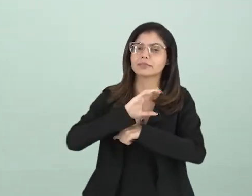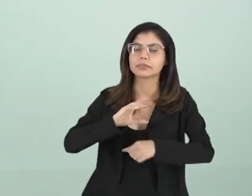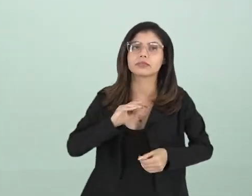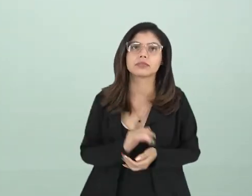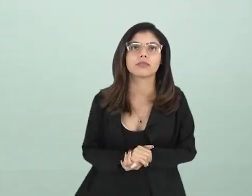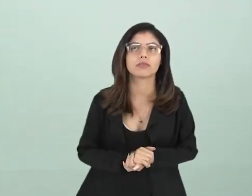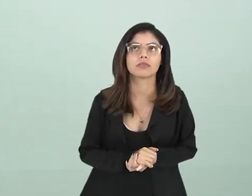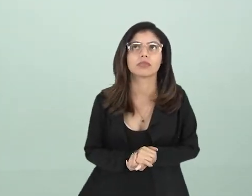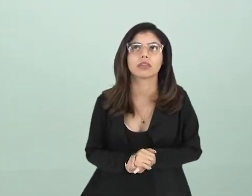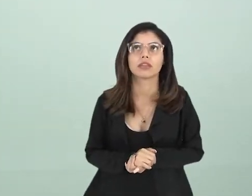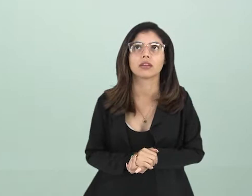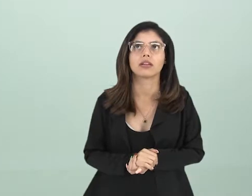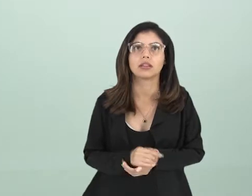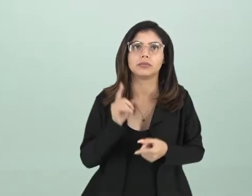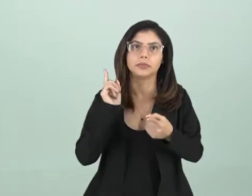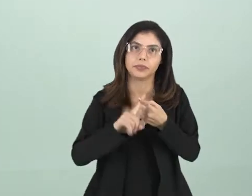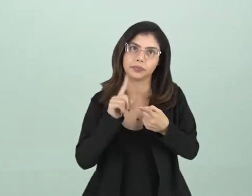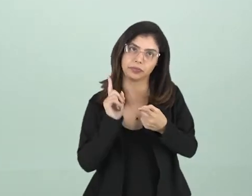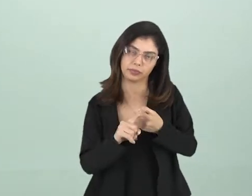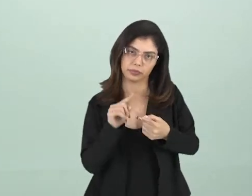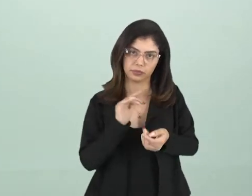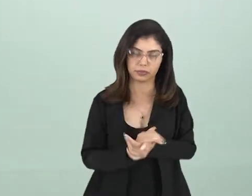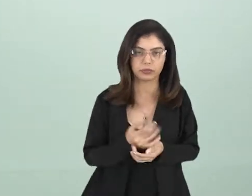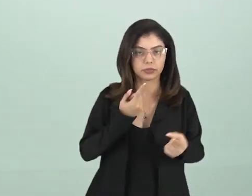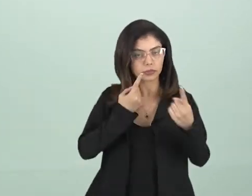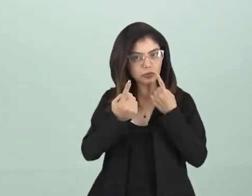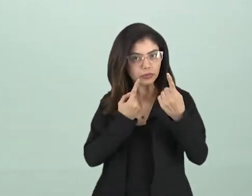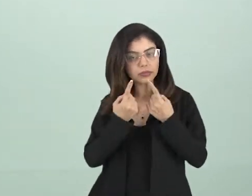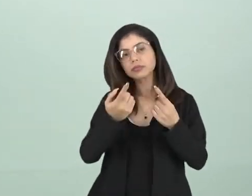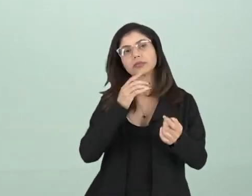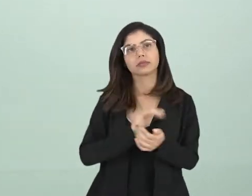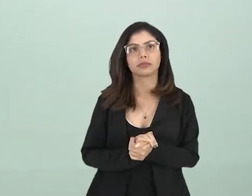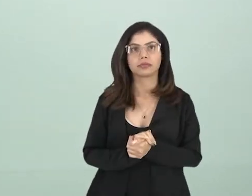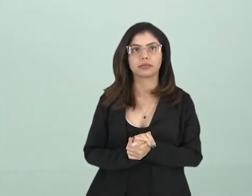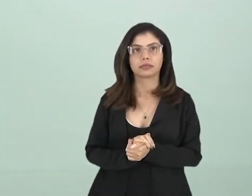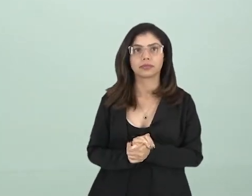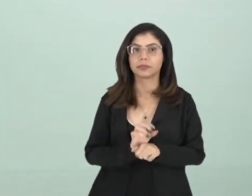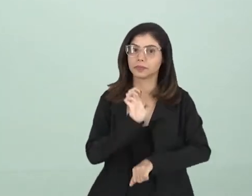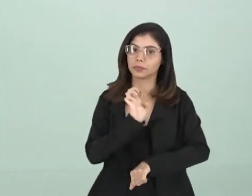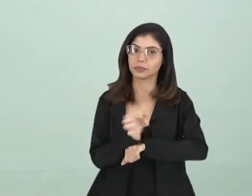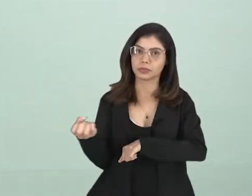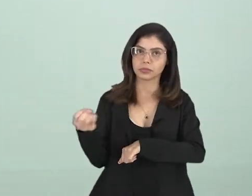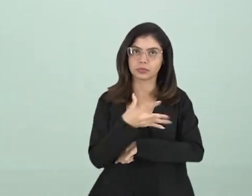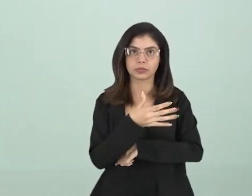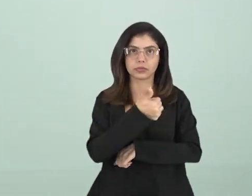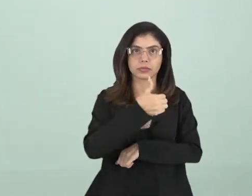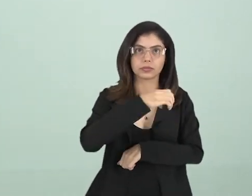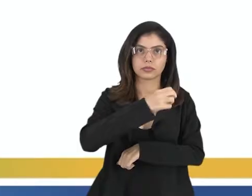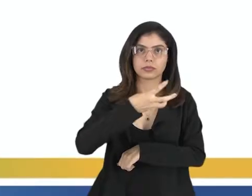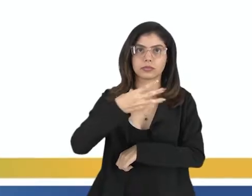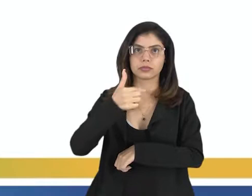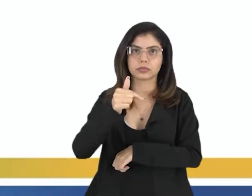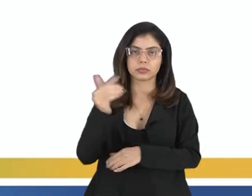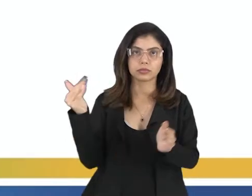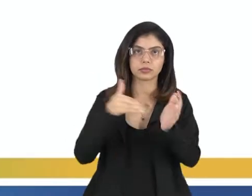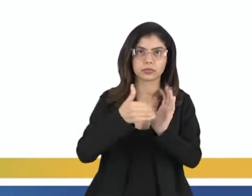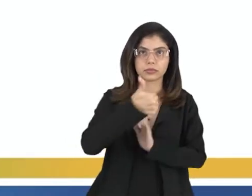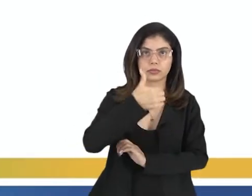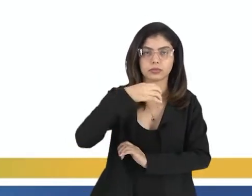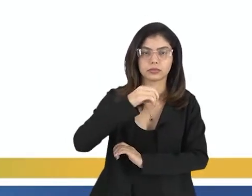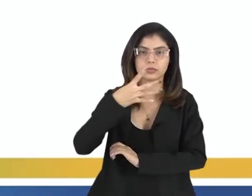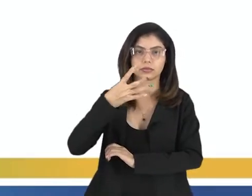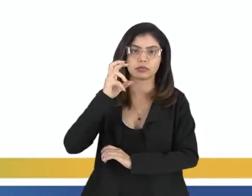ok? E o nosso primeiro momento que a gente vai discutir é o Estado Novo, de 1937